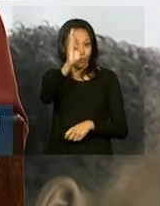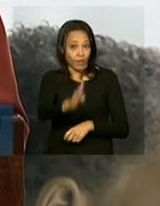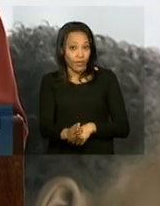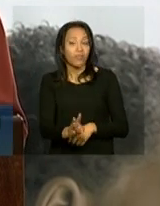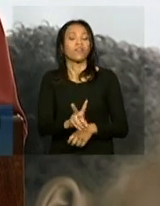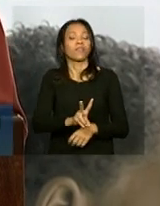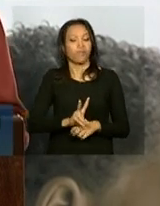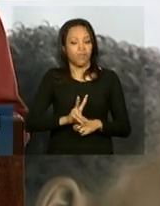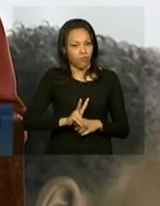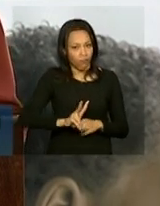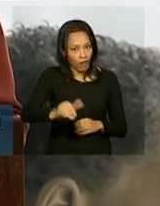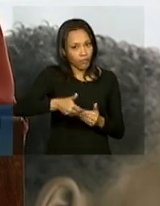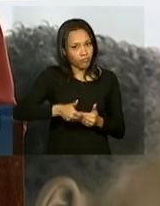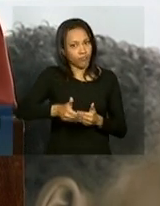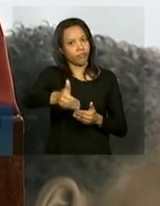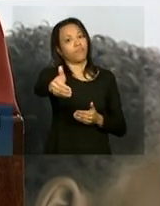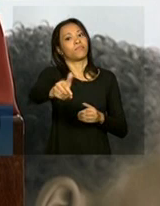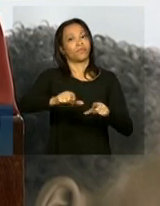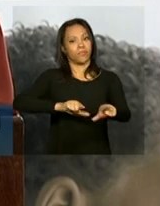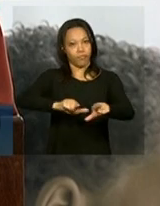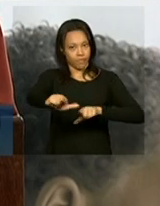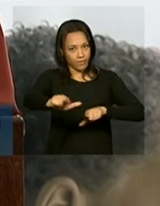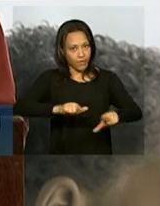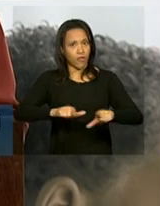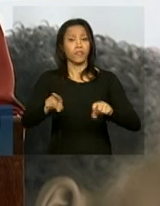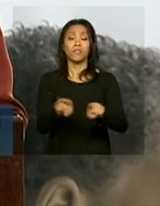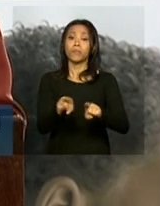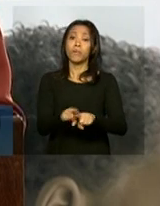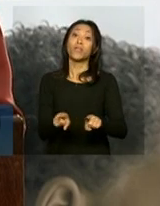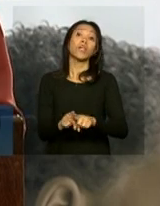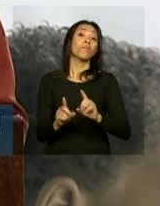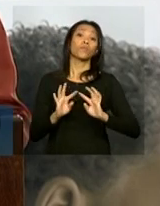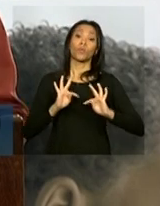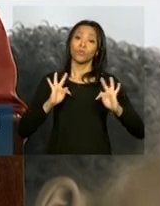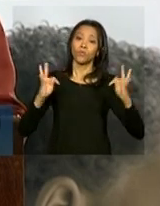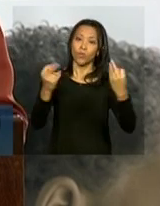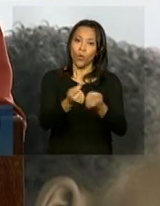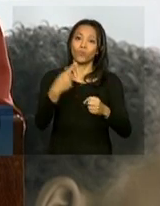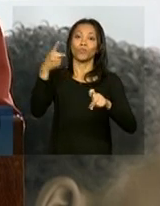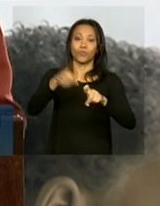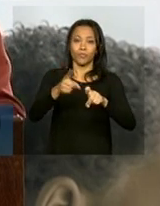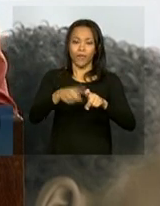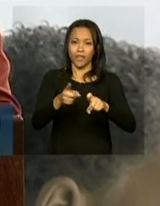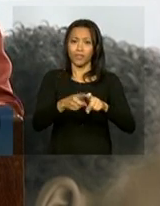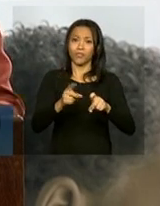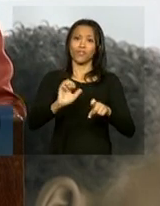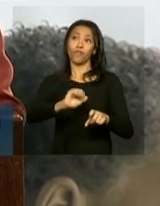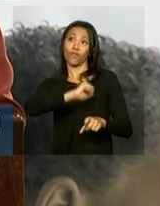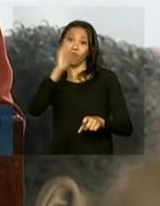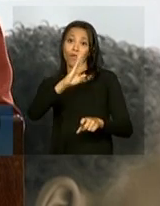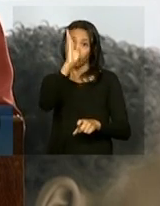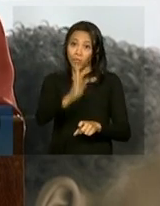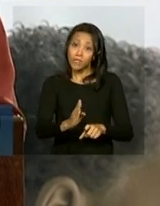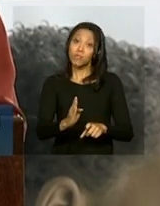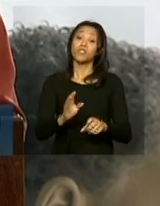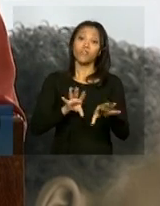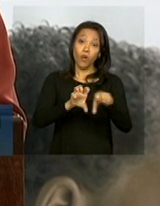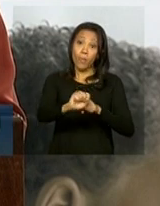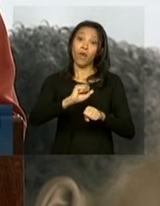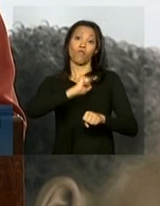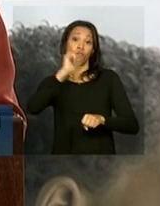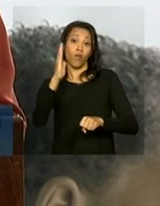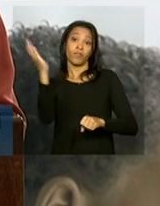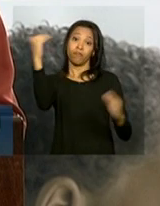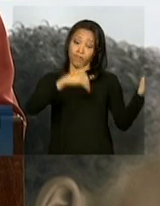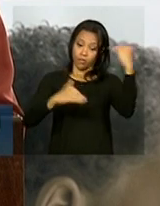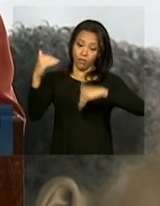nesta área e com todos os médicos que vieram dos outros países, se formaram em outros países e que vieram